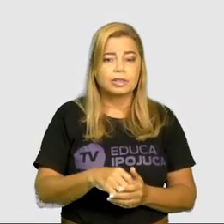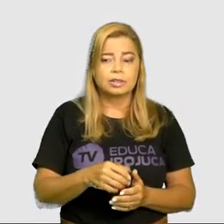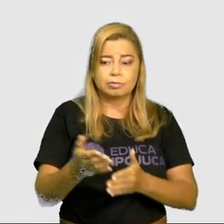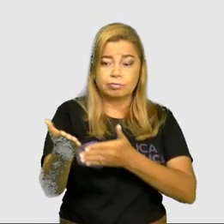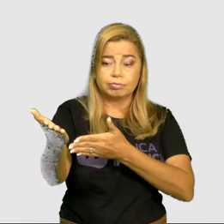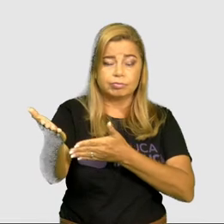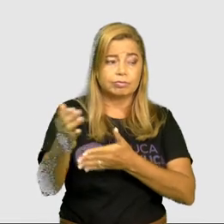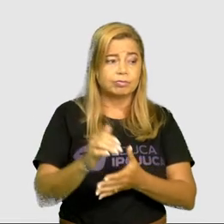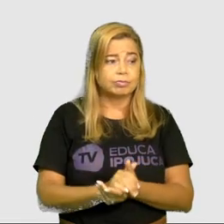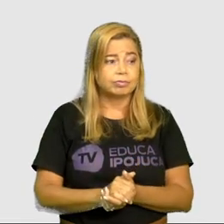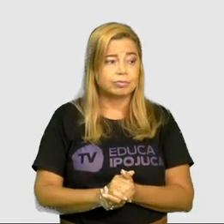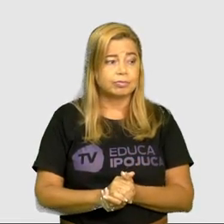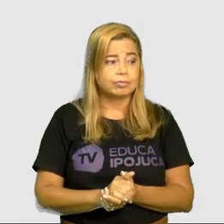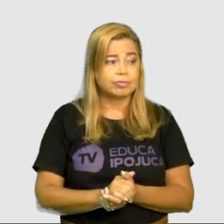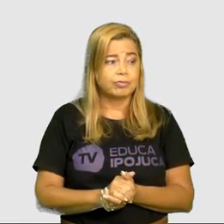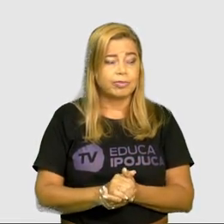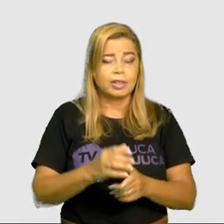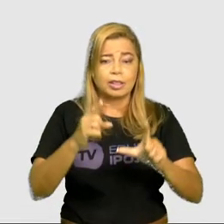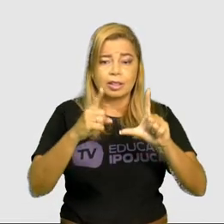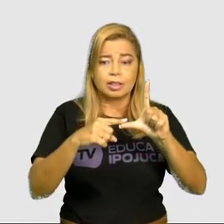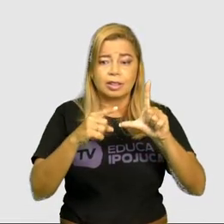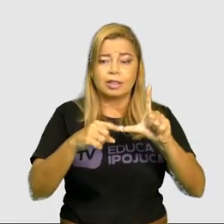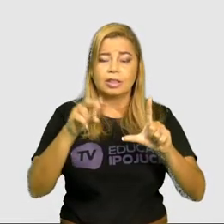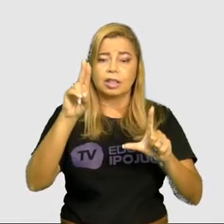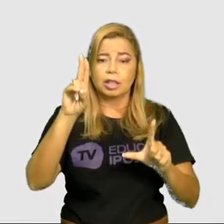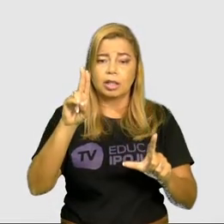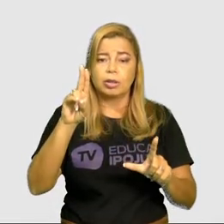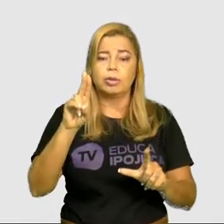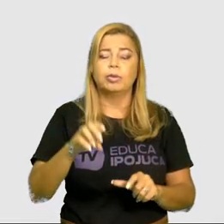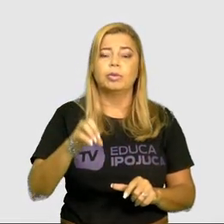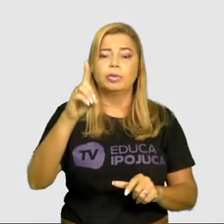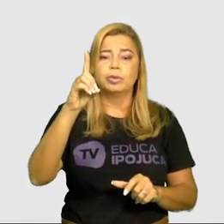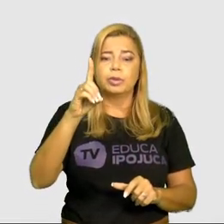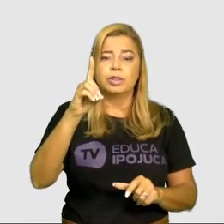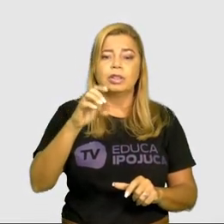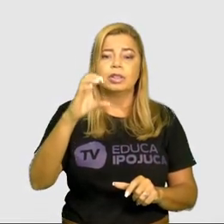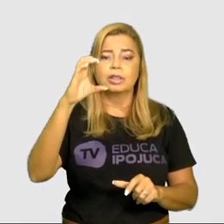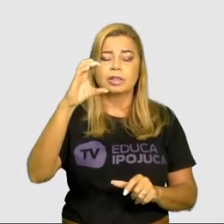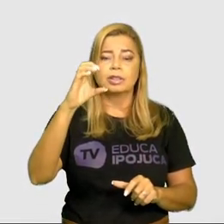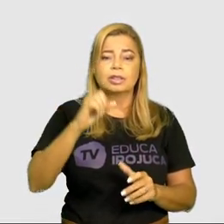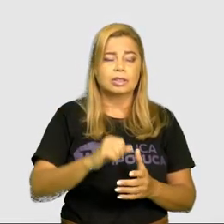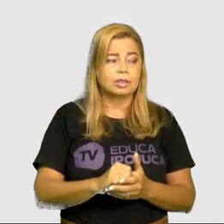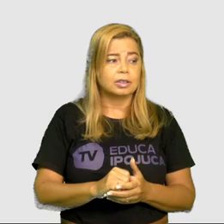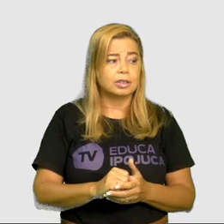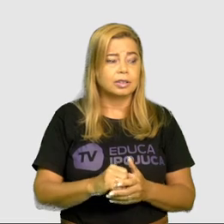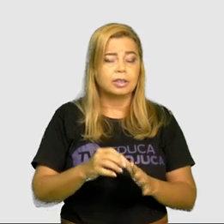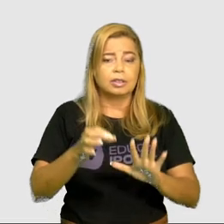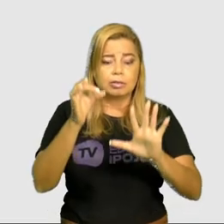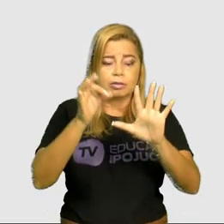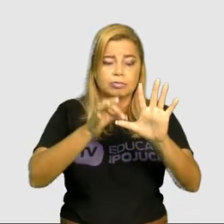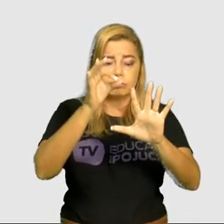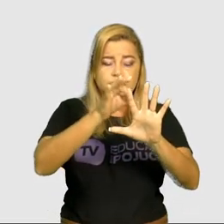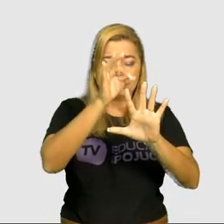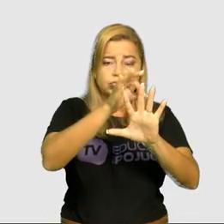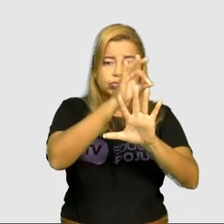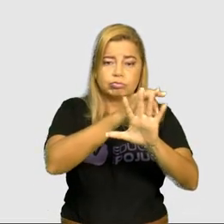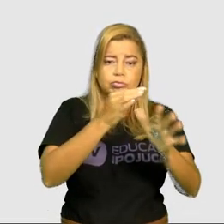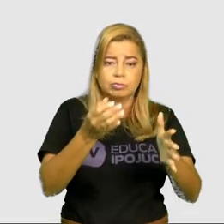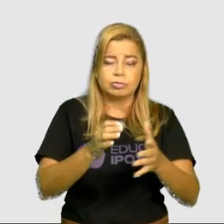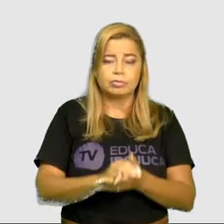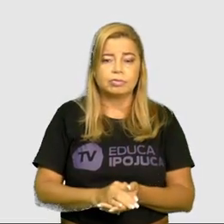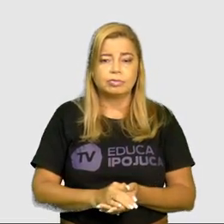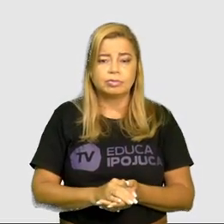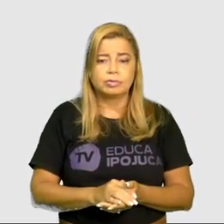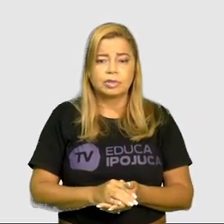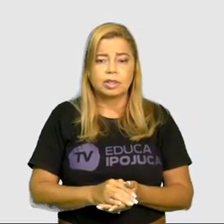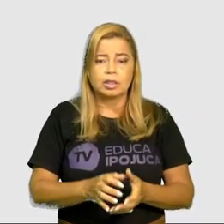tela, colocar letrinhas U, D, I, C e M e colocar bolinhas dentro. Pode confeccionar